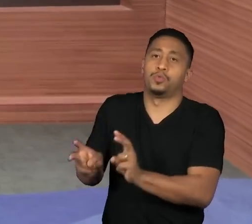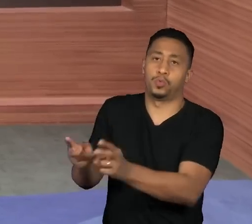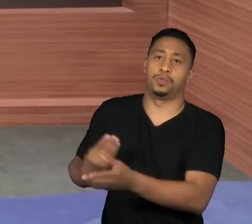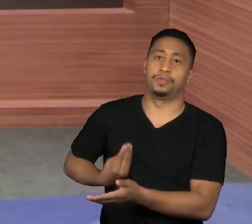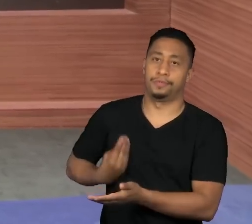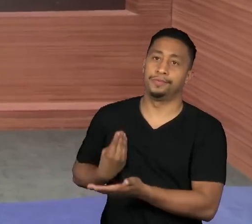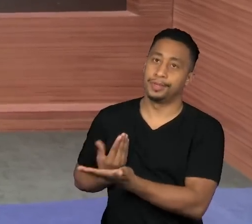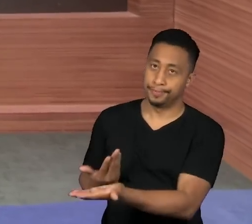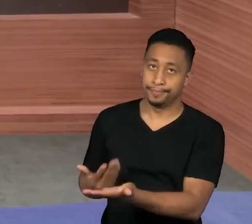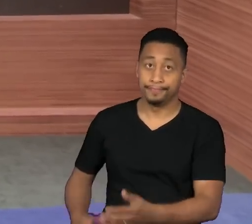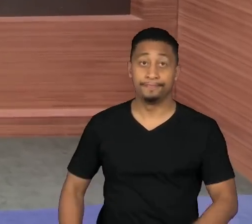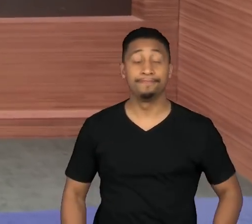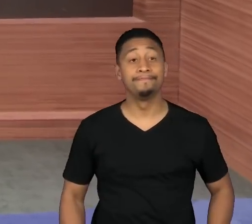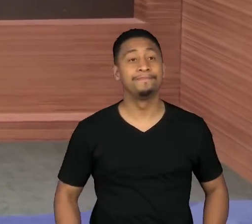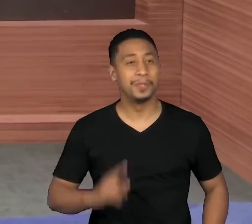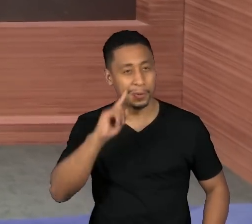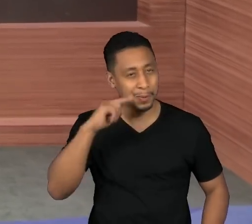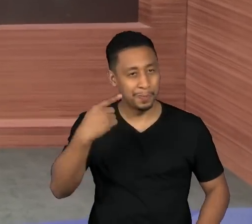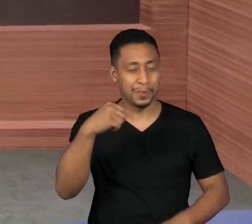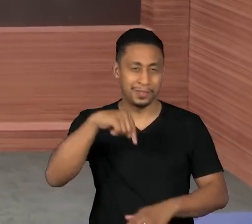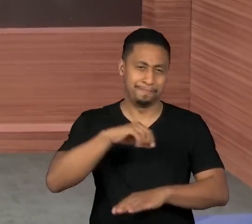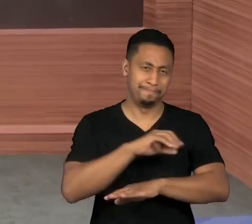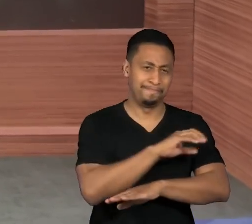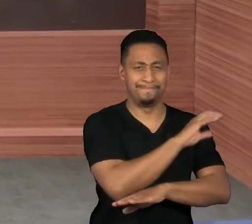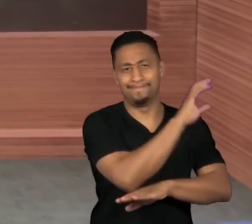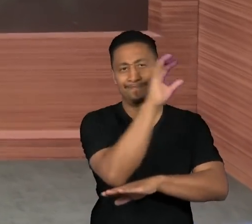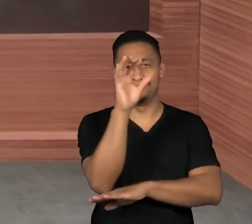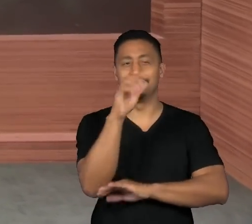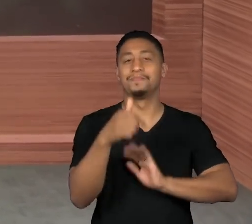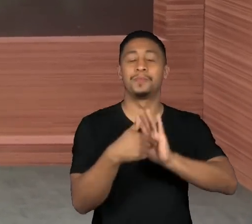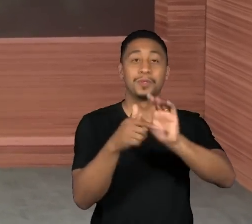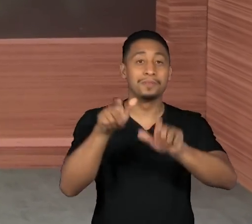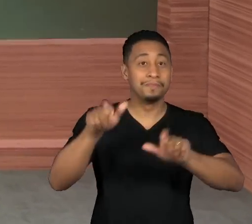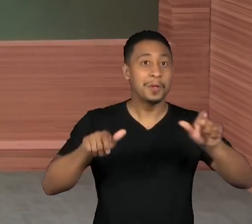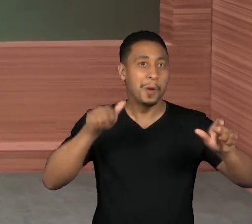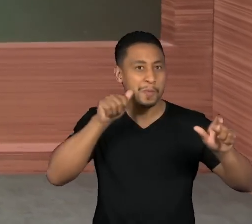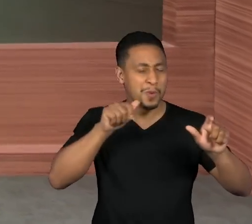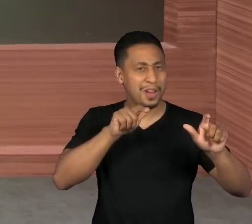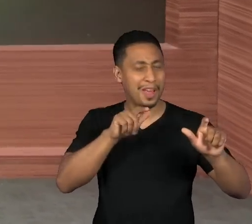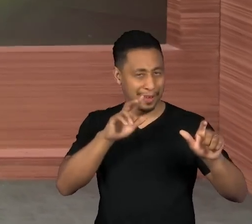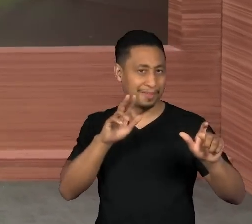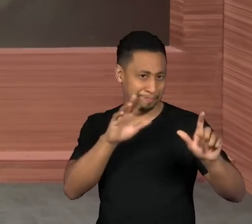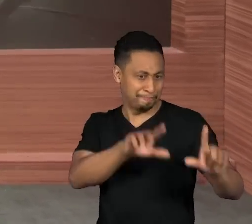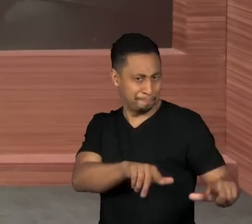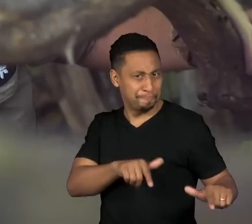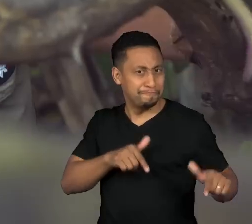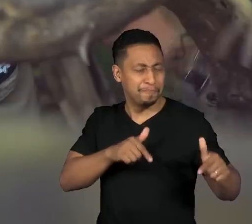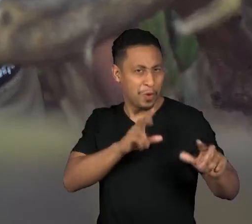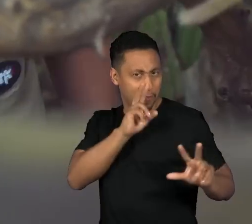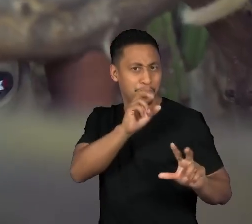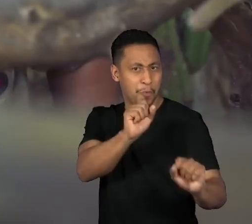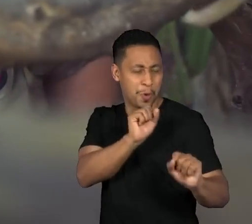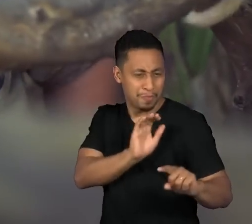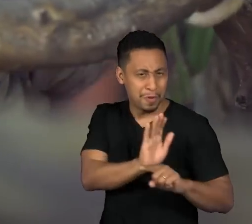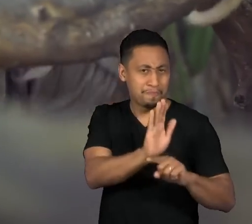A seguir, aqui no Repórter Eco, a força feminina na proteção da biodiversidade.